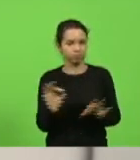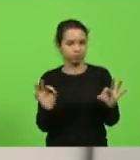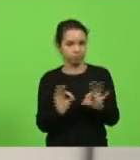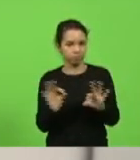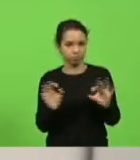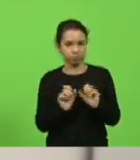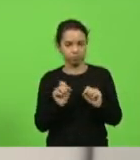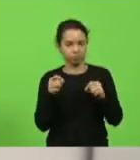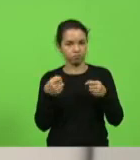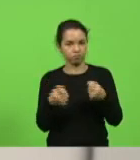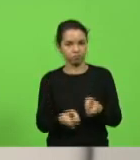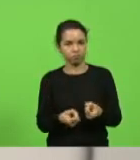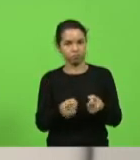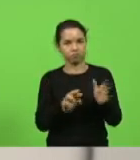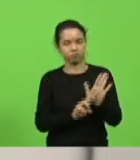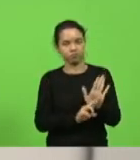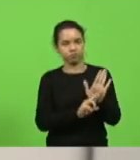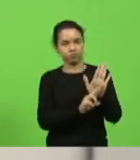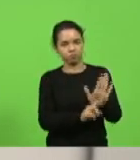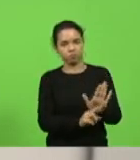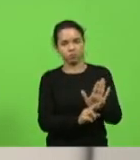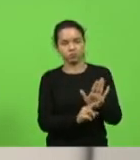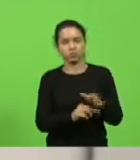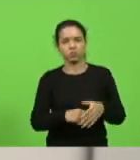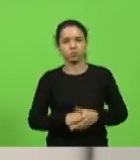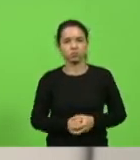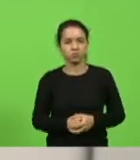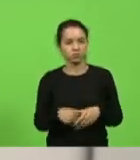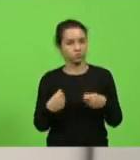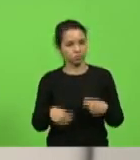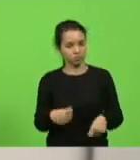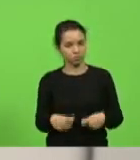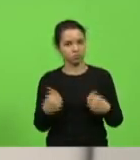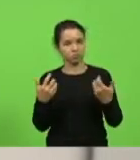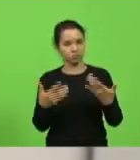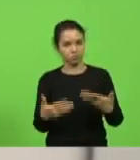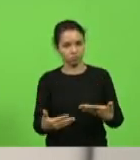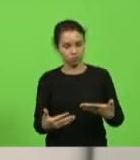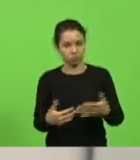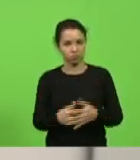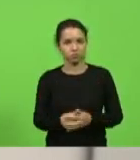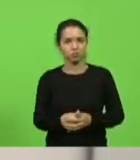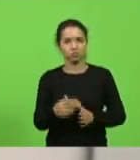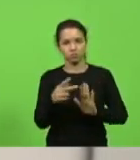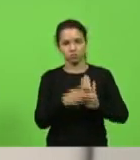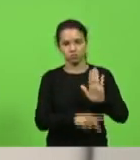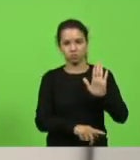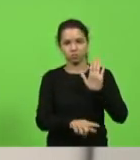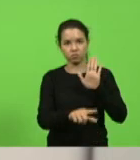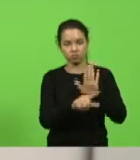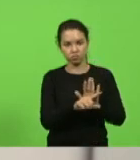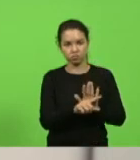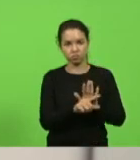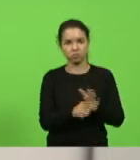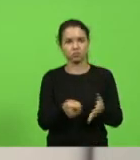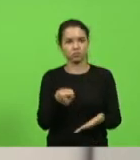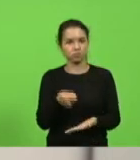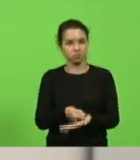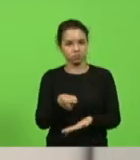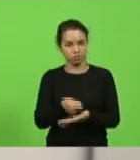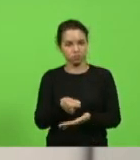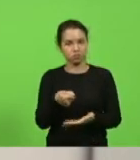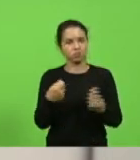defesa do representado. Vale dizer, o projeto de lei, como exigia